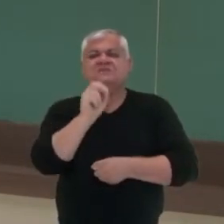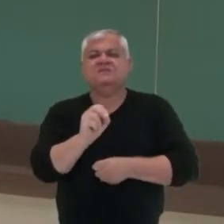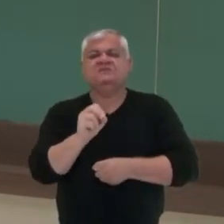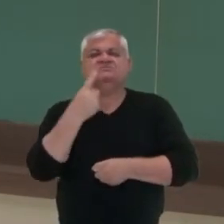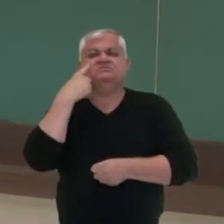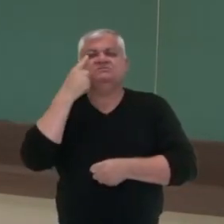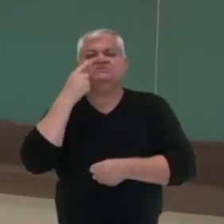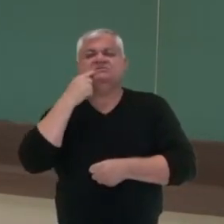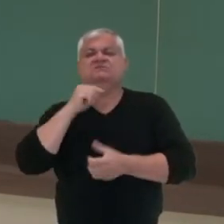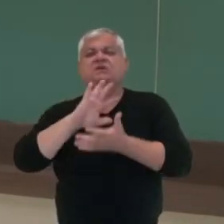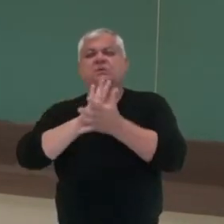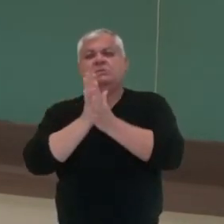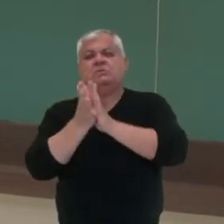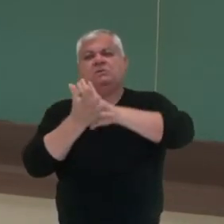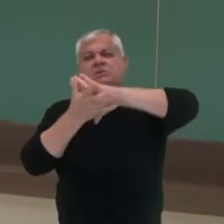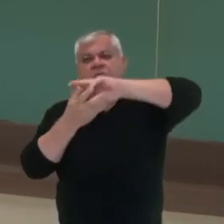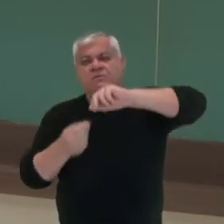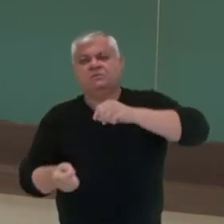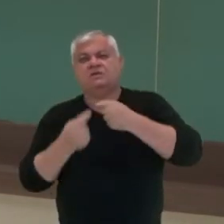todo o sangue será renovado.